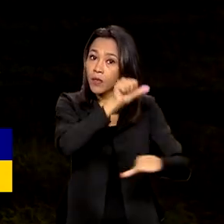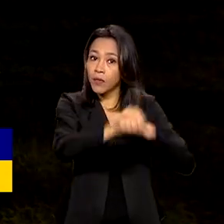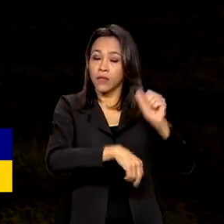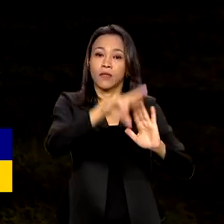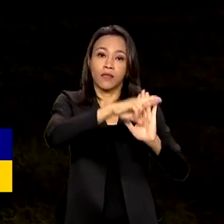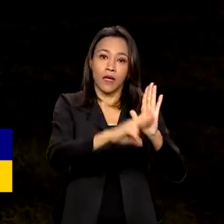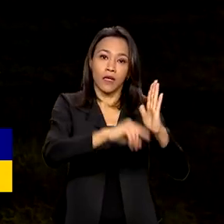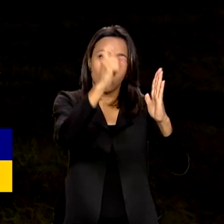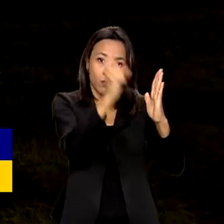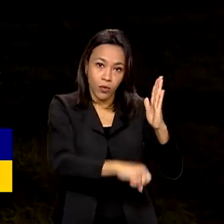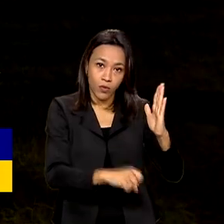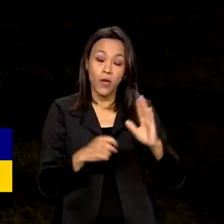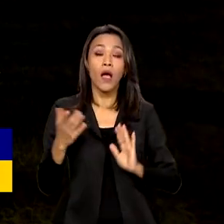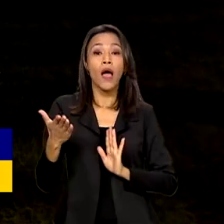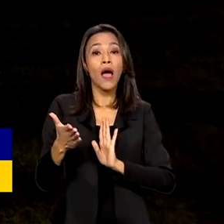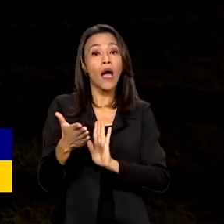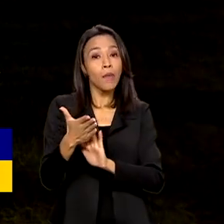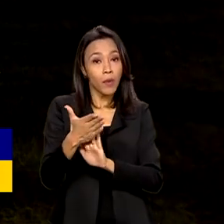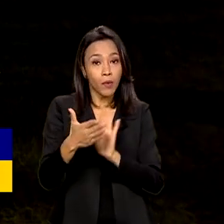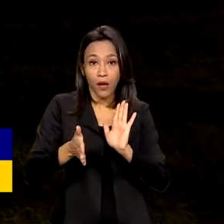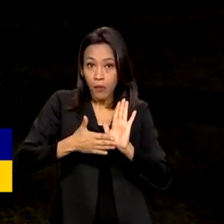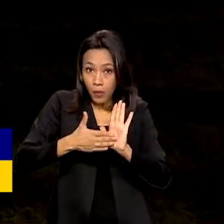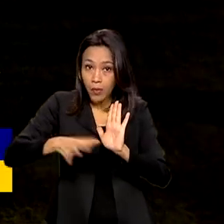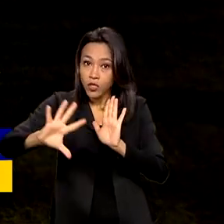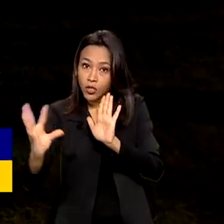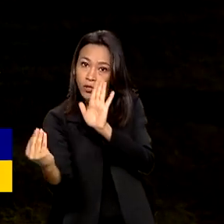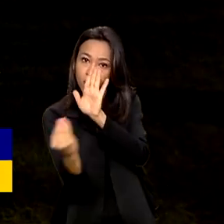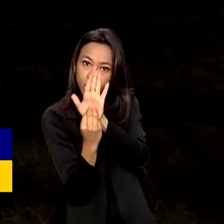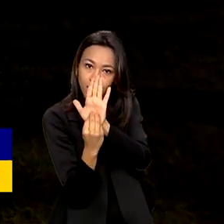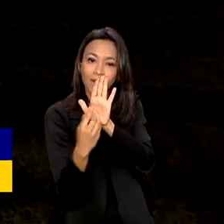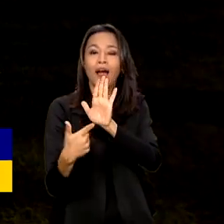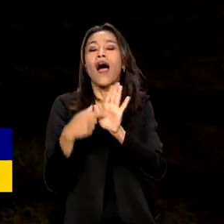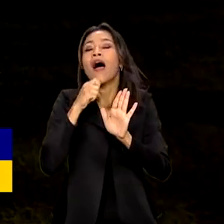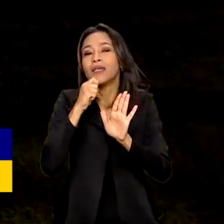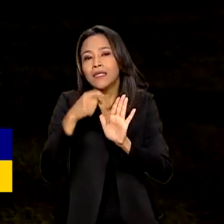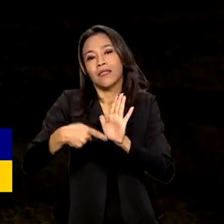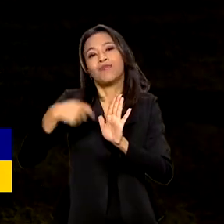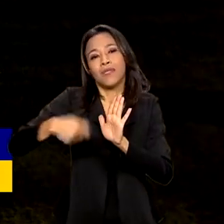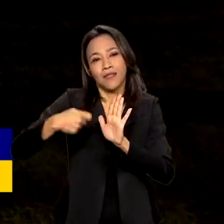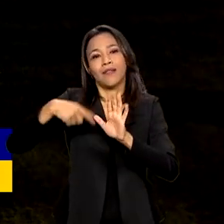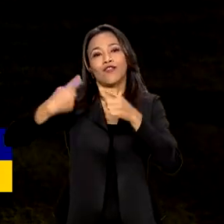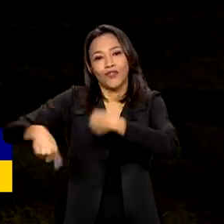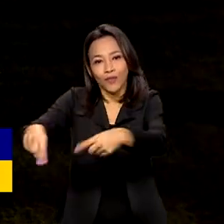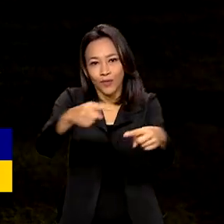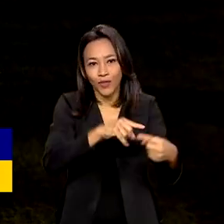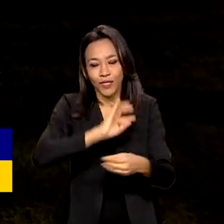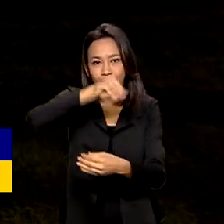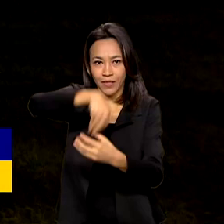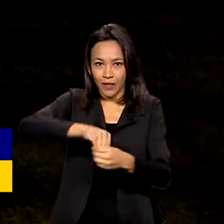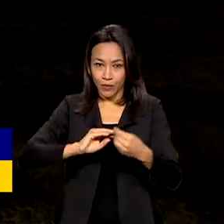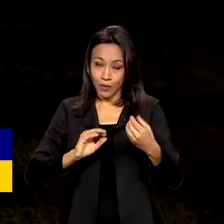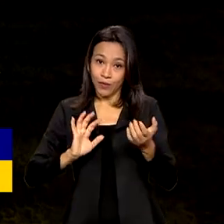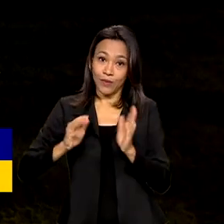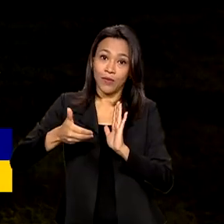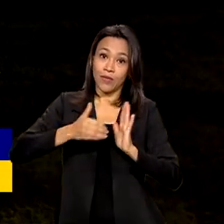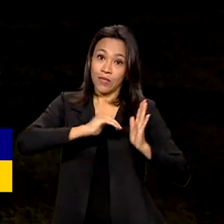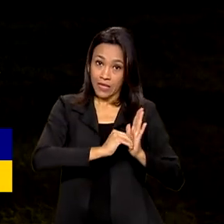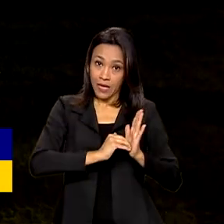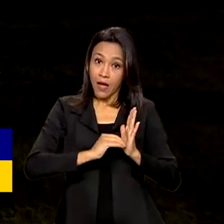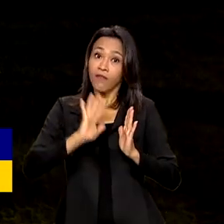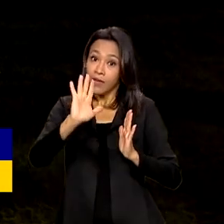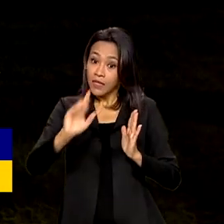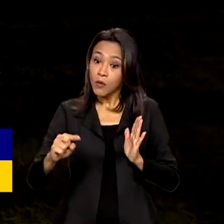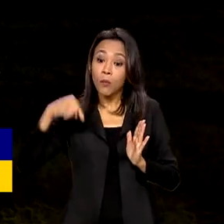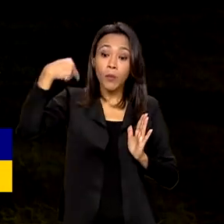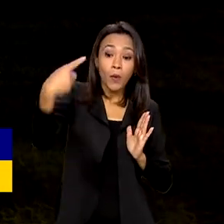a proposta de emenda constitucional ainda tem que ser debatida no senado o que deve acontecer no próximo